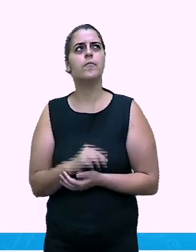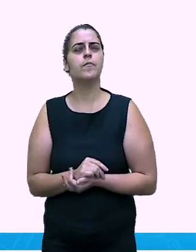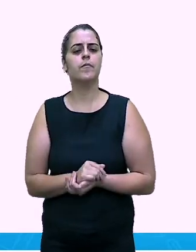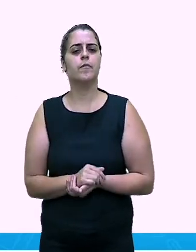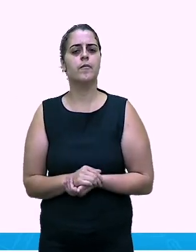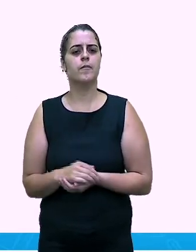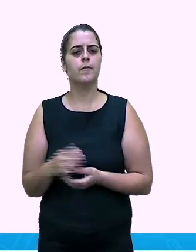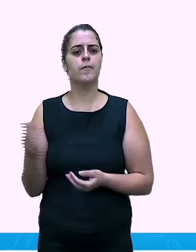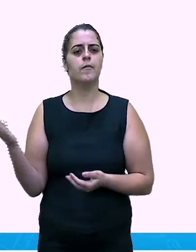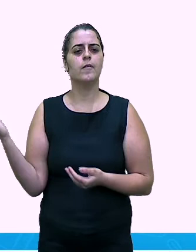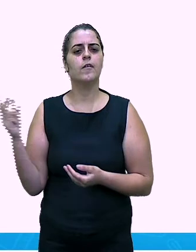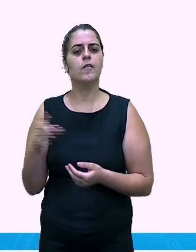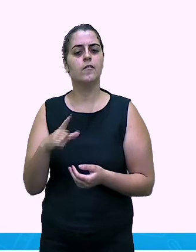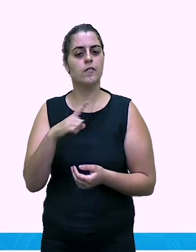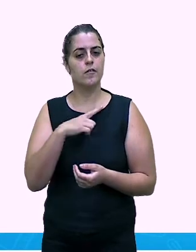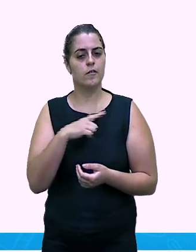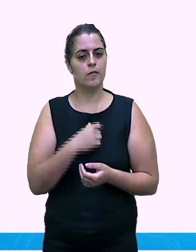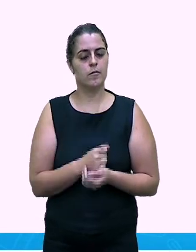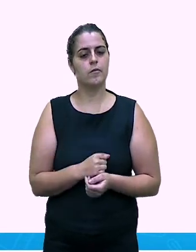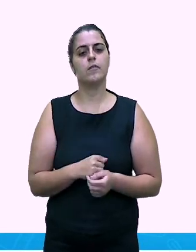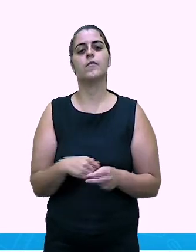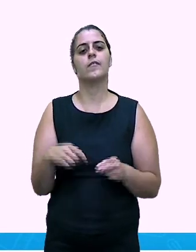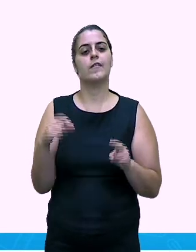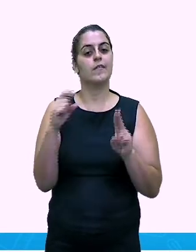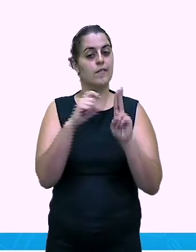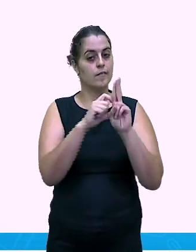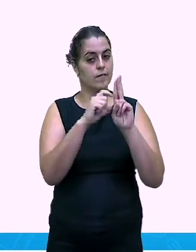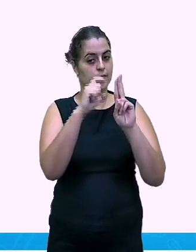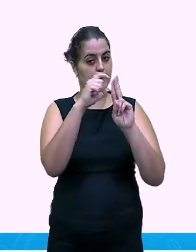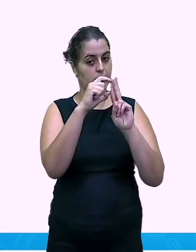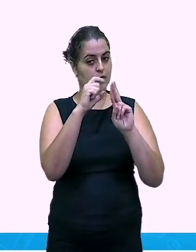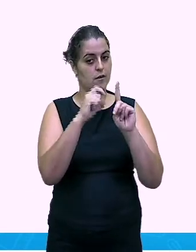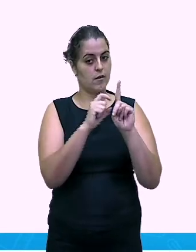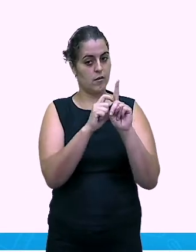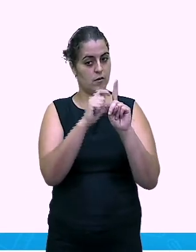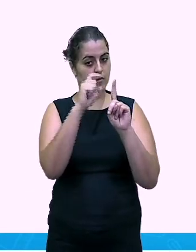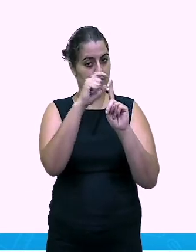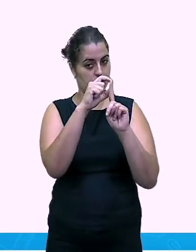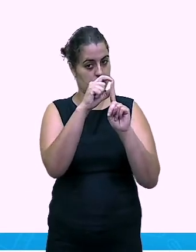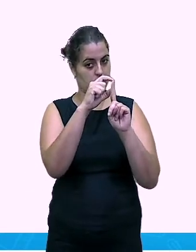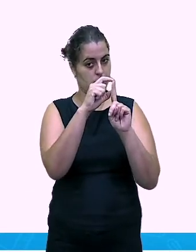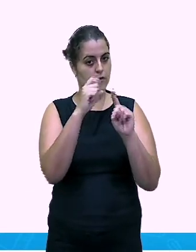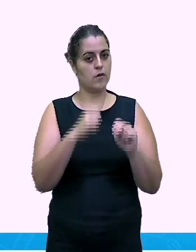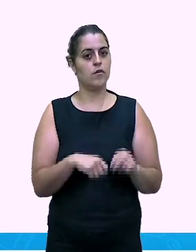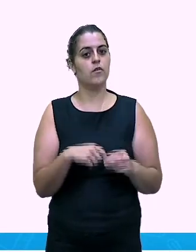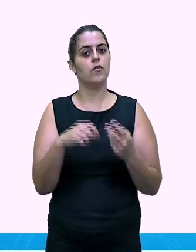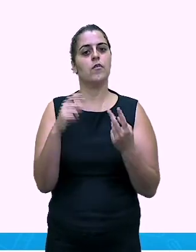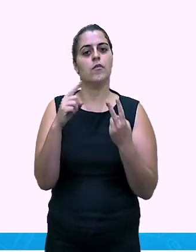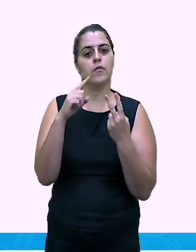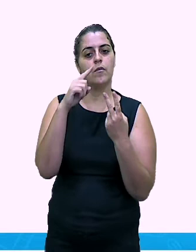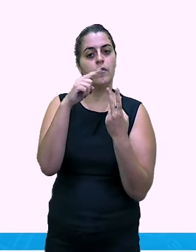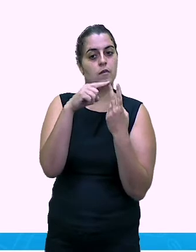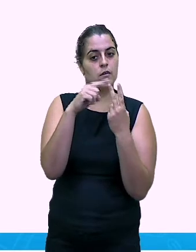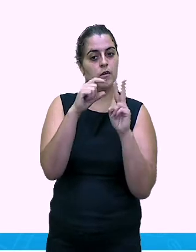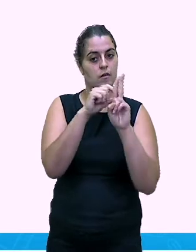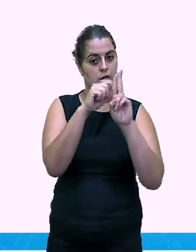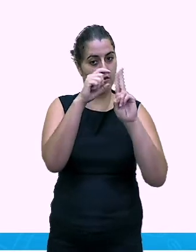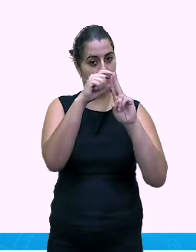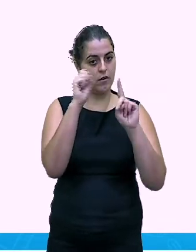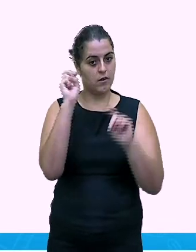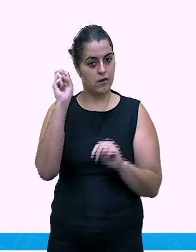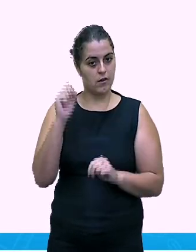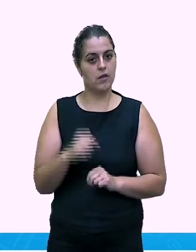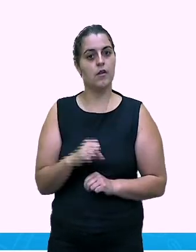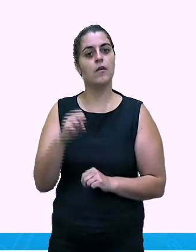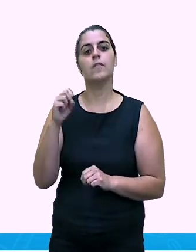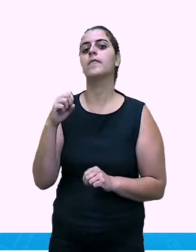primeiro o seguinte. Nós temos aqui a dezena, que é o número 1, e a unidade, que é o número 5. 1 é